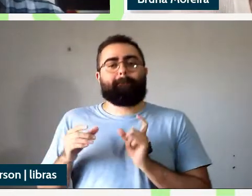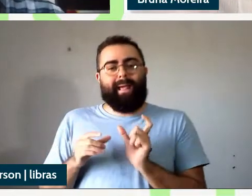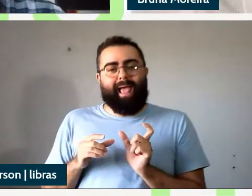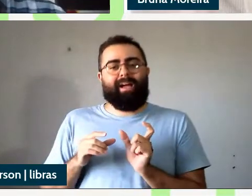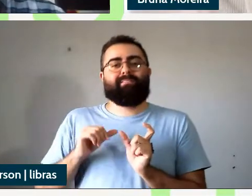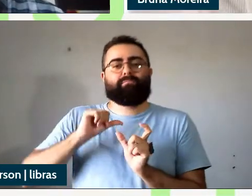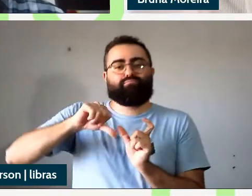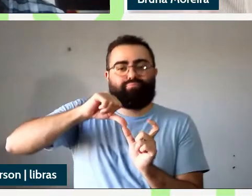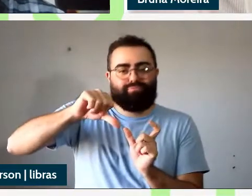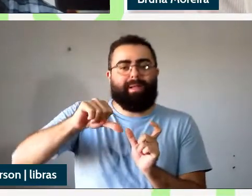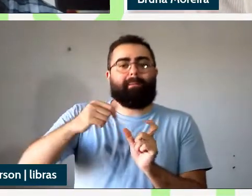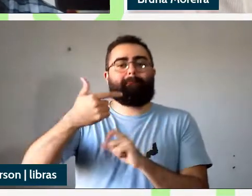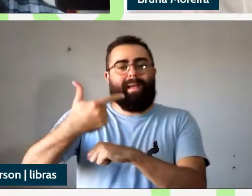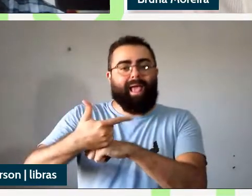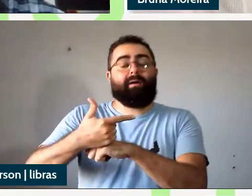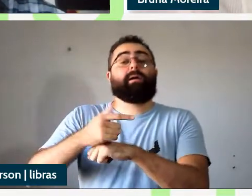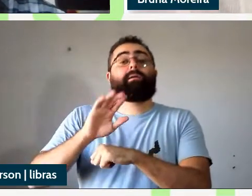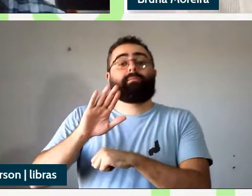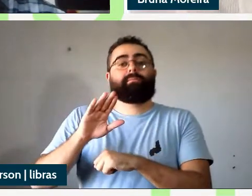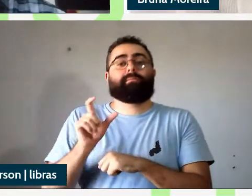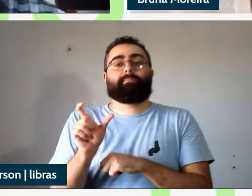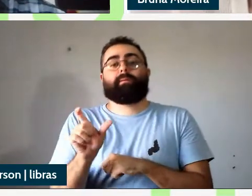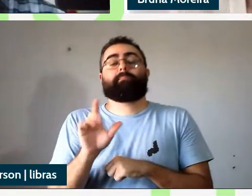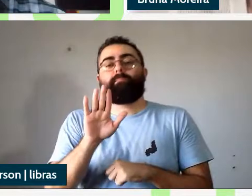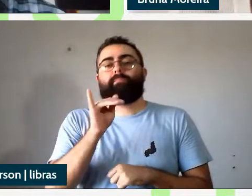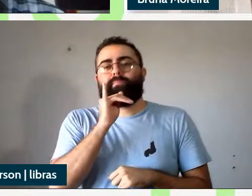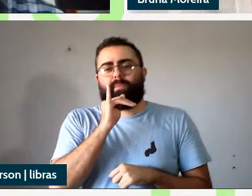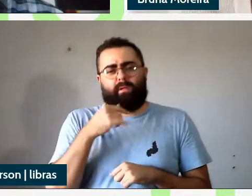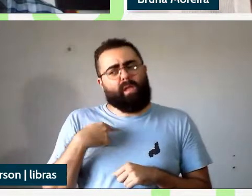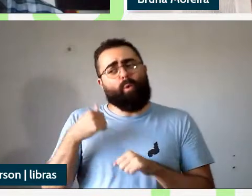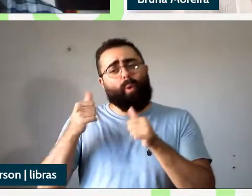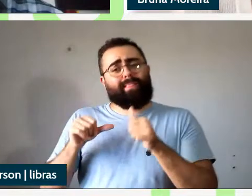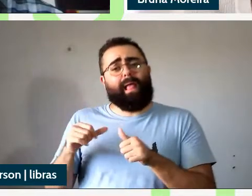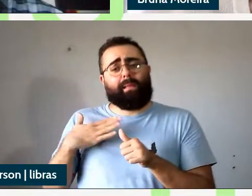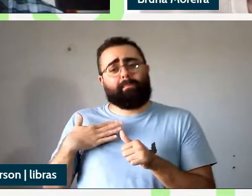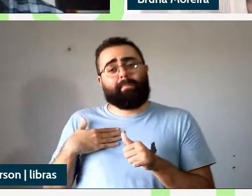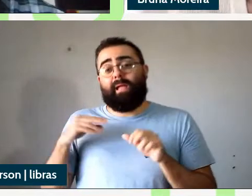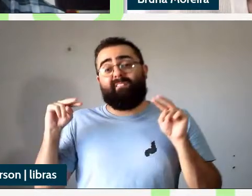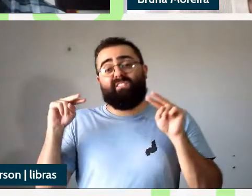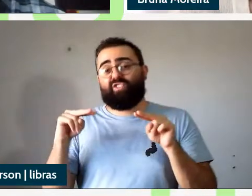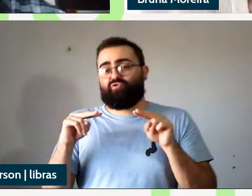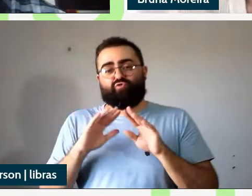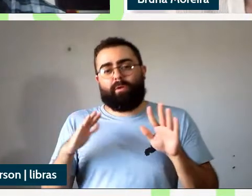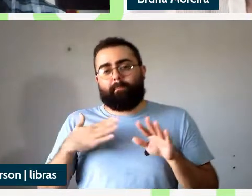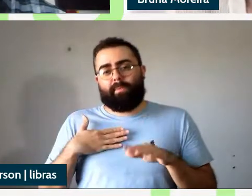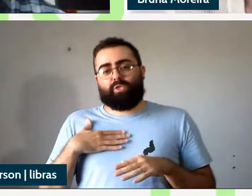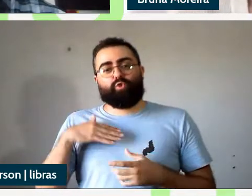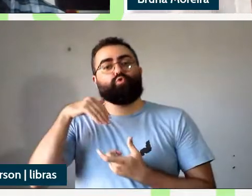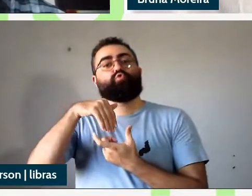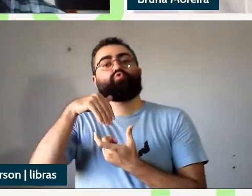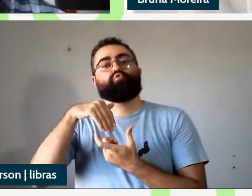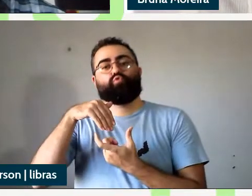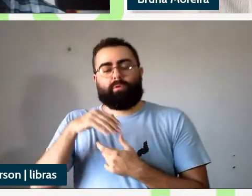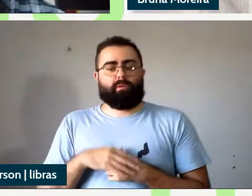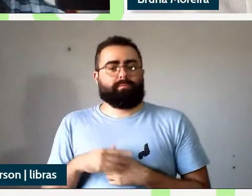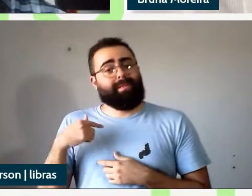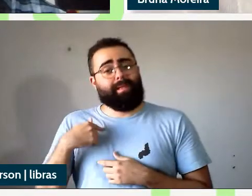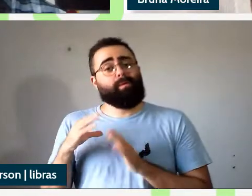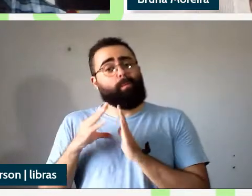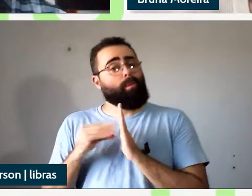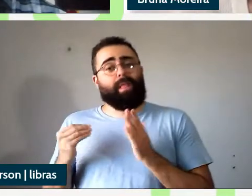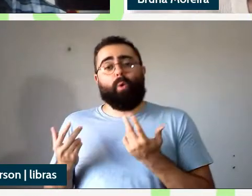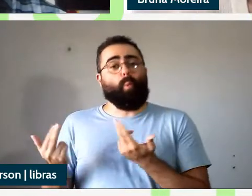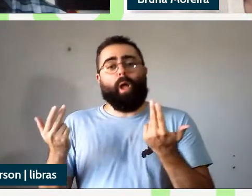então eu acomodo eles na minha análise dessa forma eu assumo que eles entrem no mesmo template dos outros